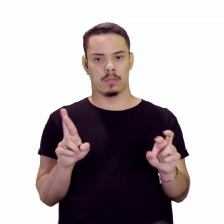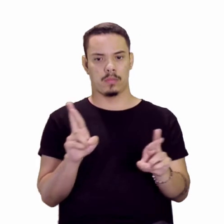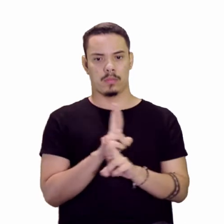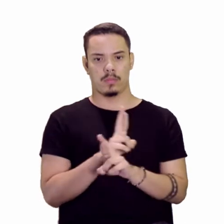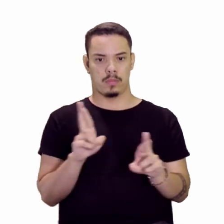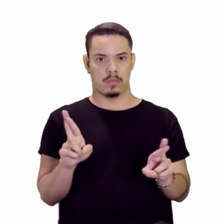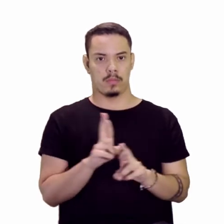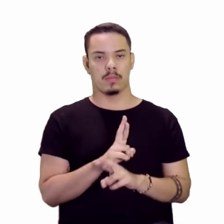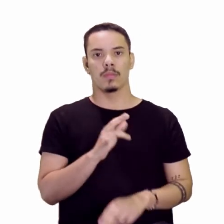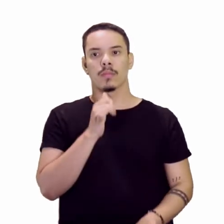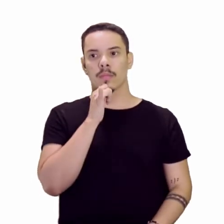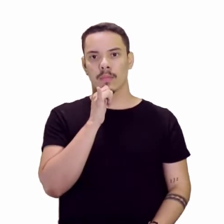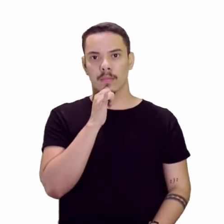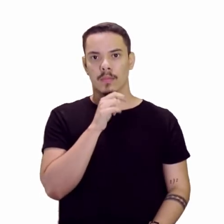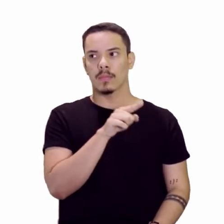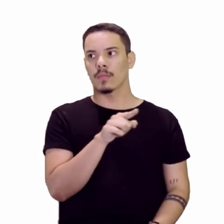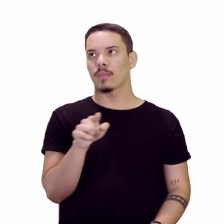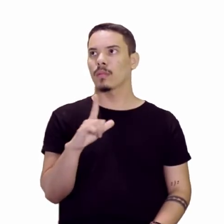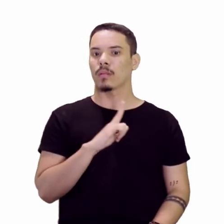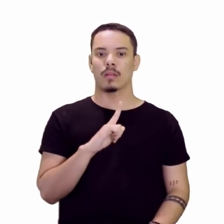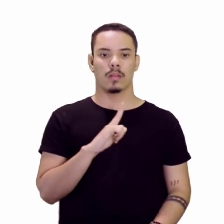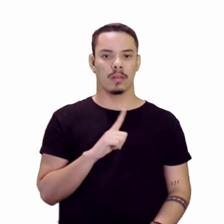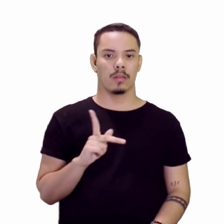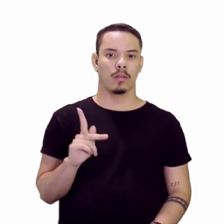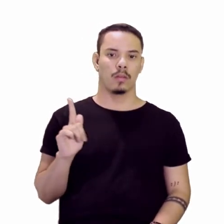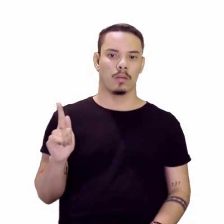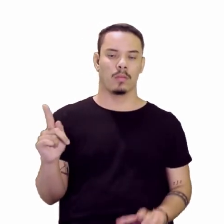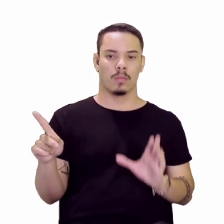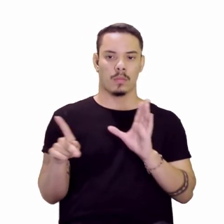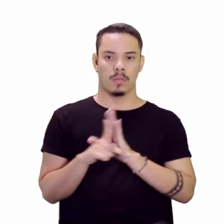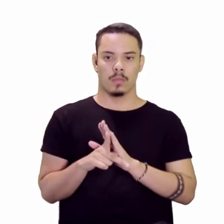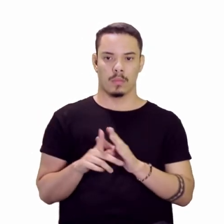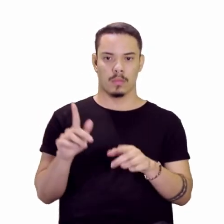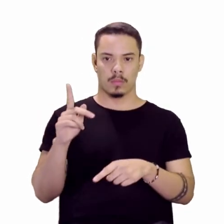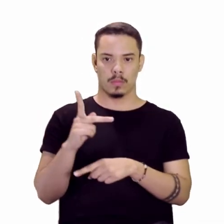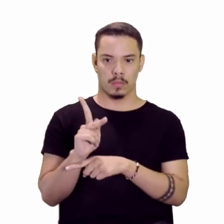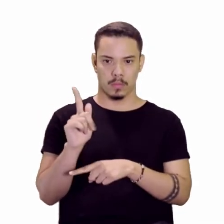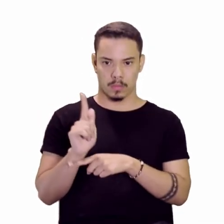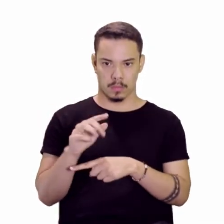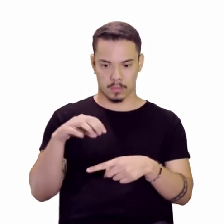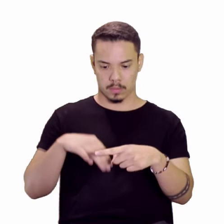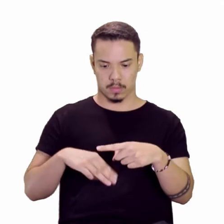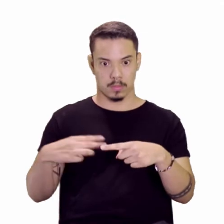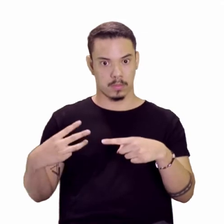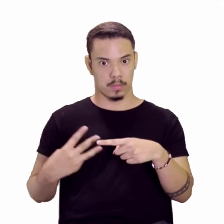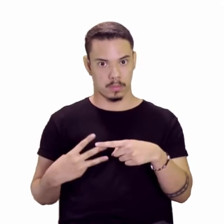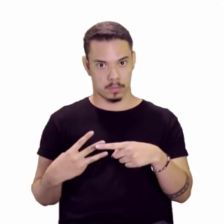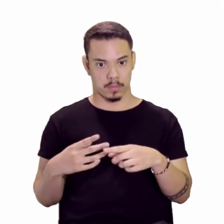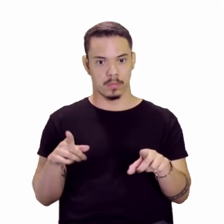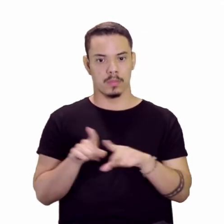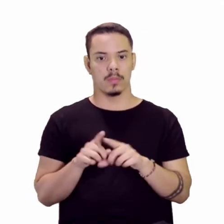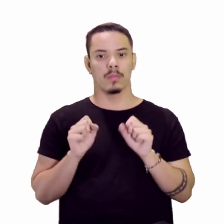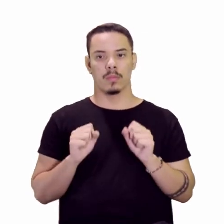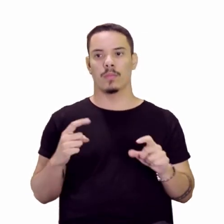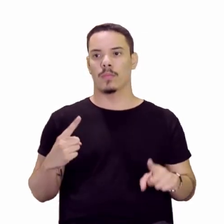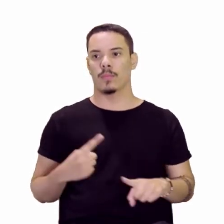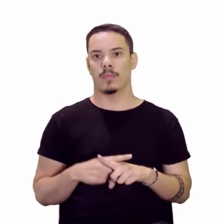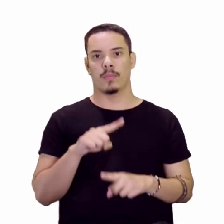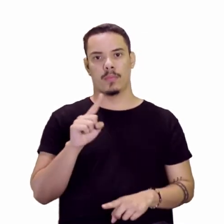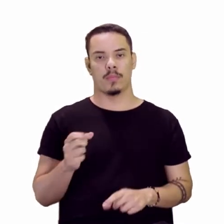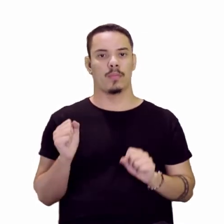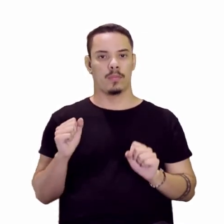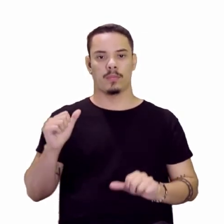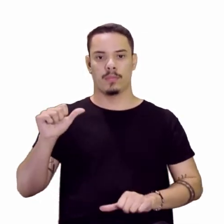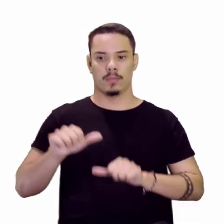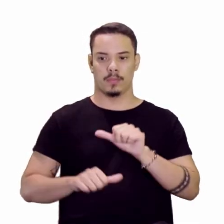né? Se você tem quilogramas por centímetros cúbicos, né, Décio? É só multiplicar ali por 1000 que você faz a Lembra transformação que